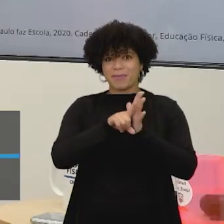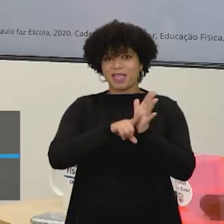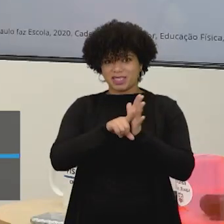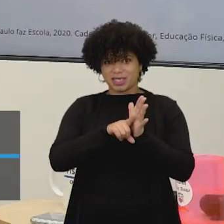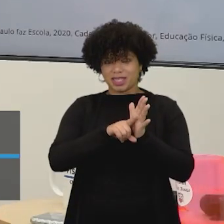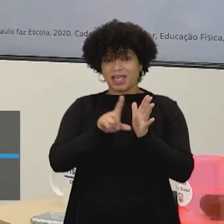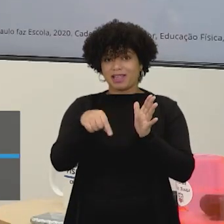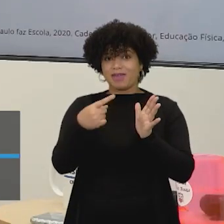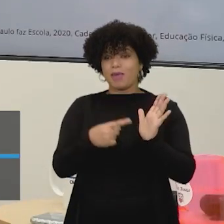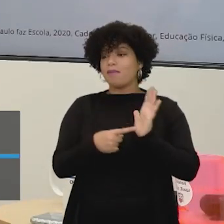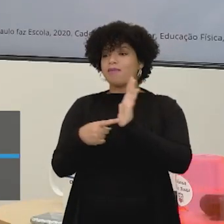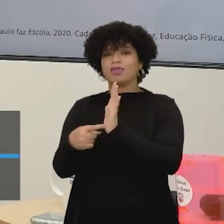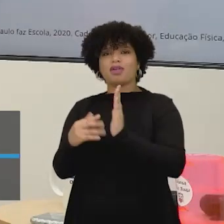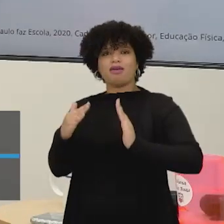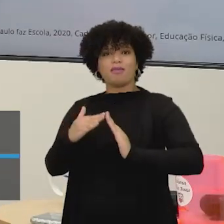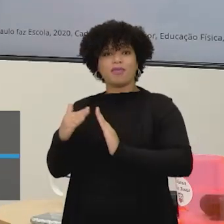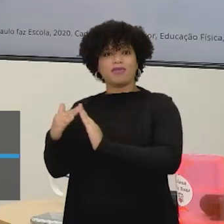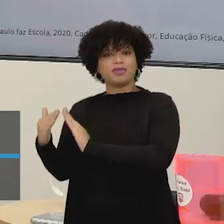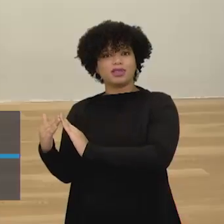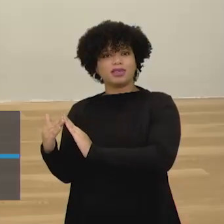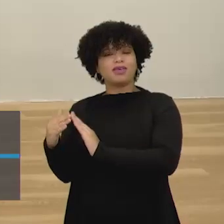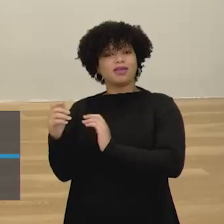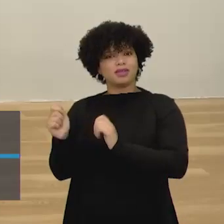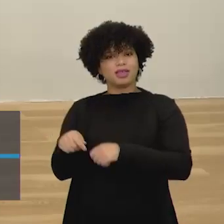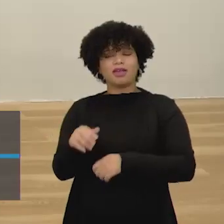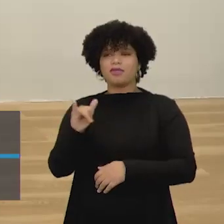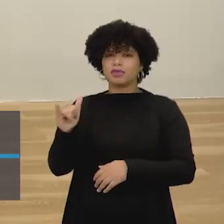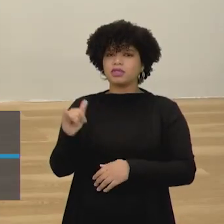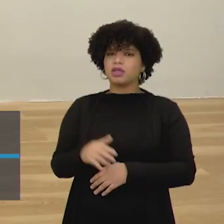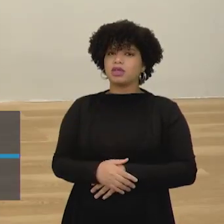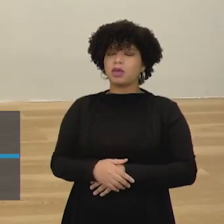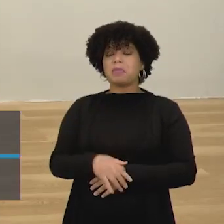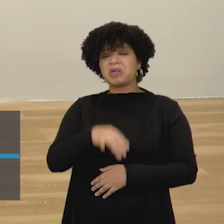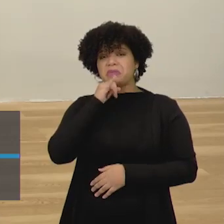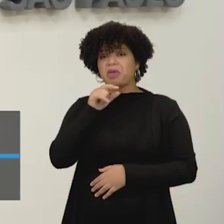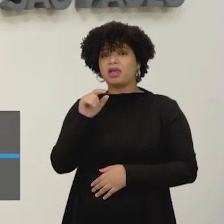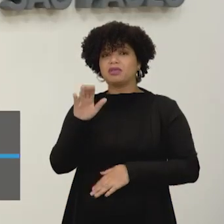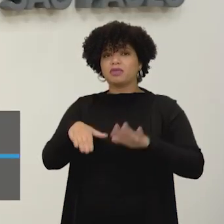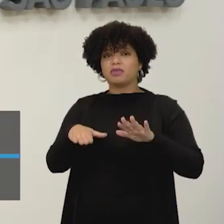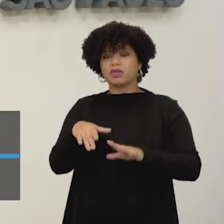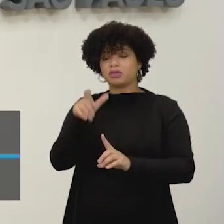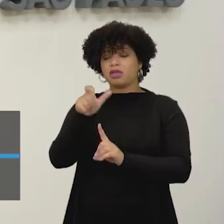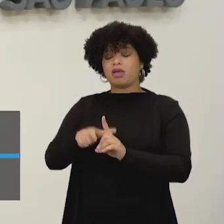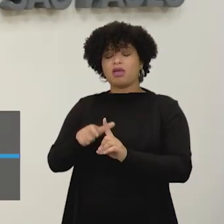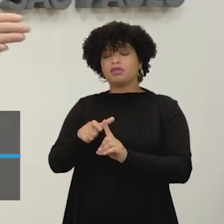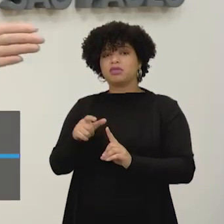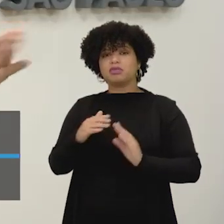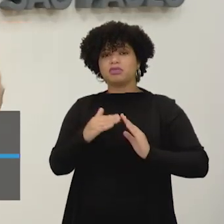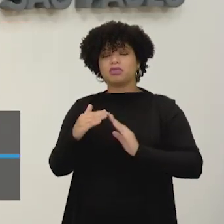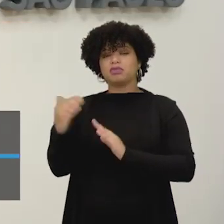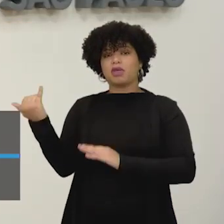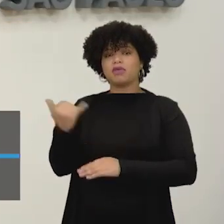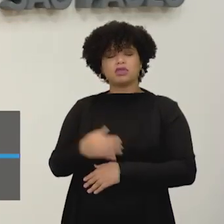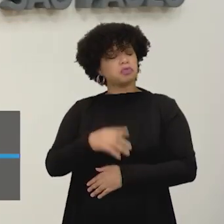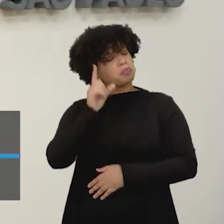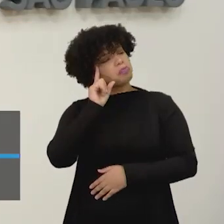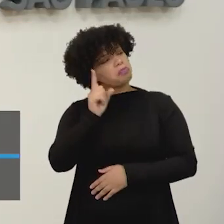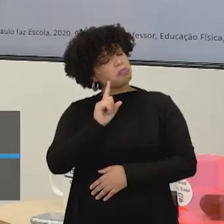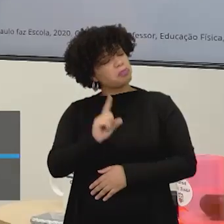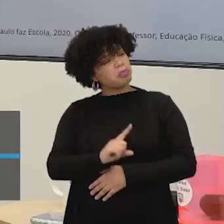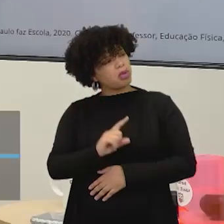pesquisador, você pode discutir o que a gente está discutindo aqui. Exato, né? Mostrar para eles algumas possibilidades de